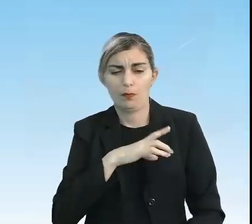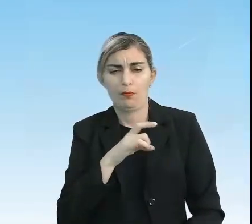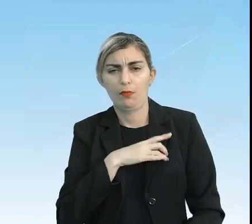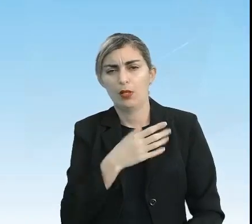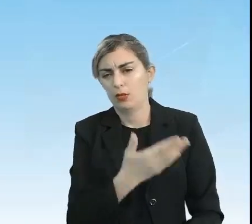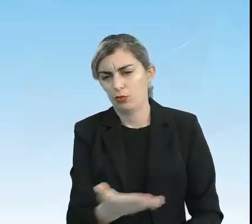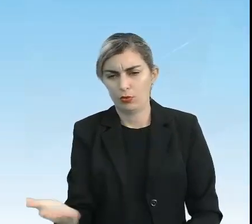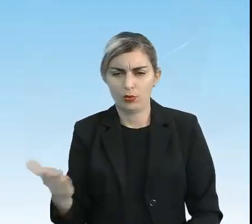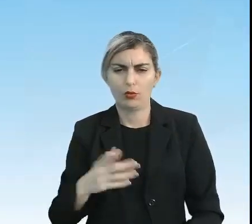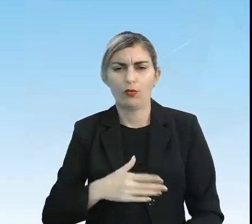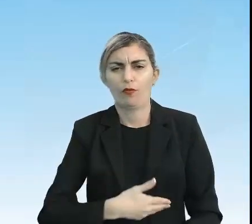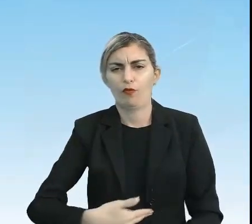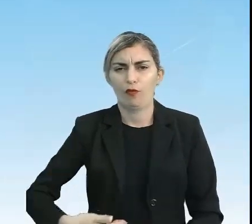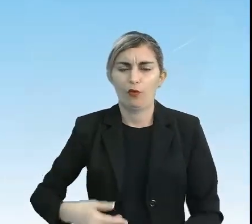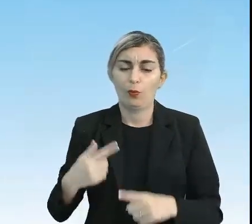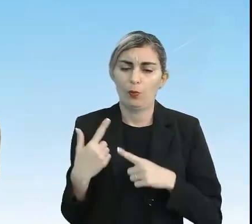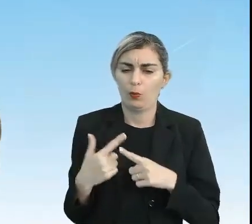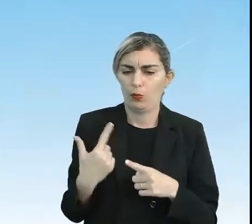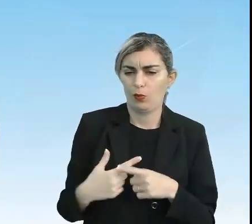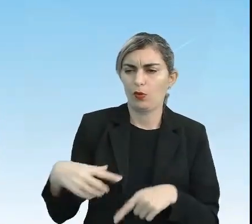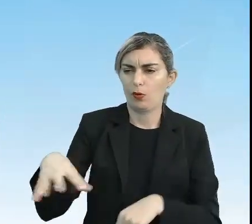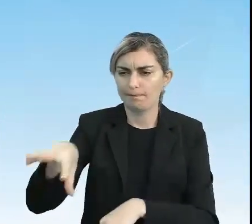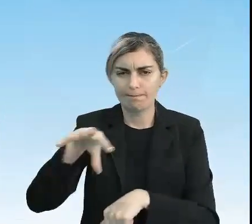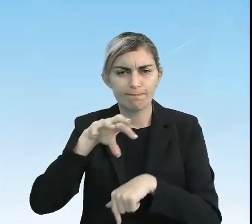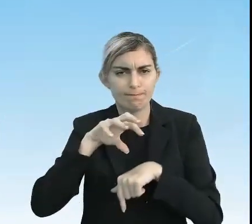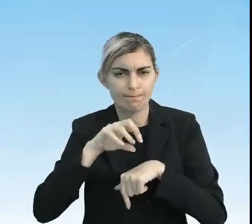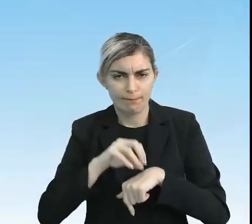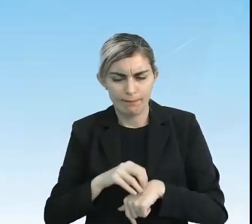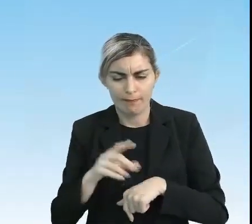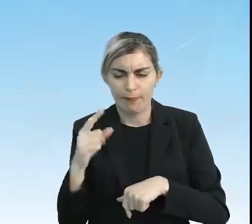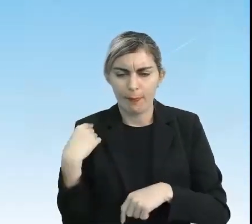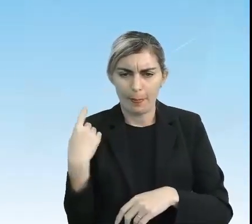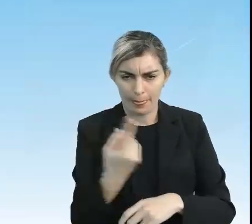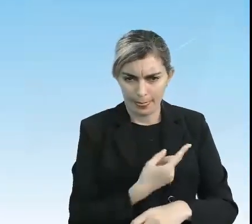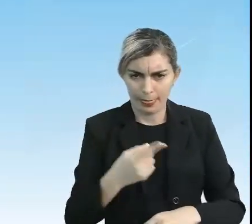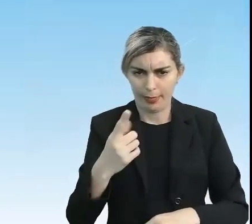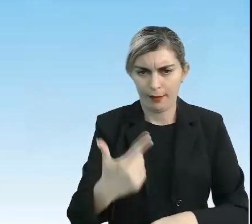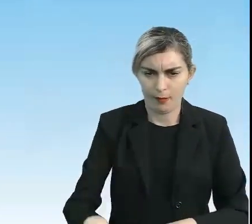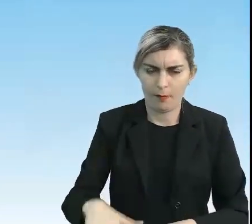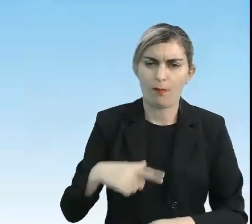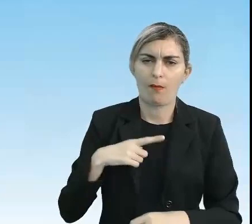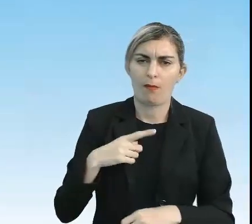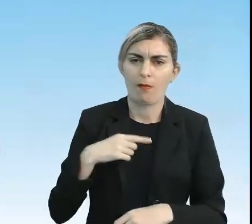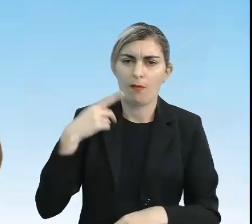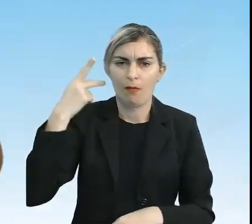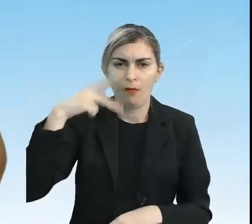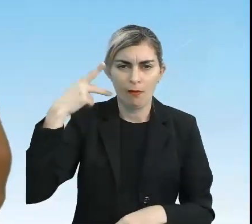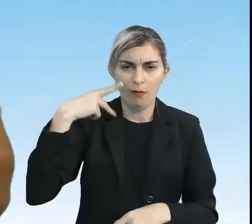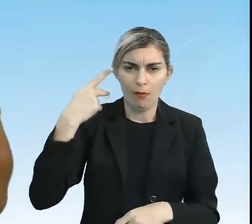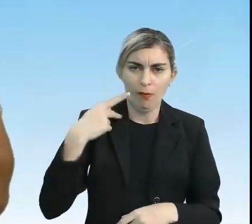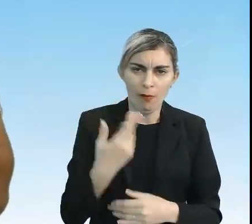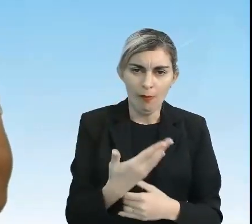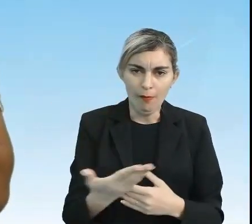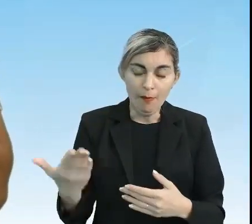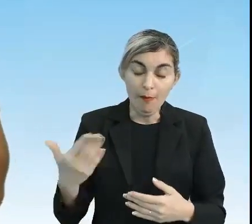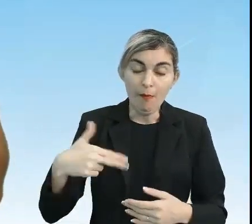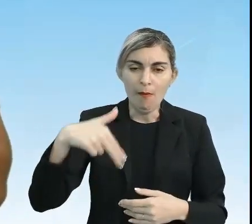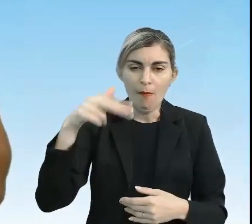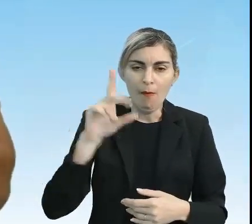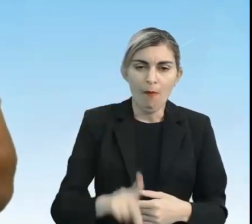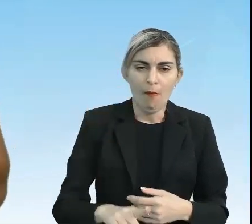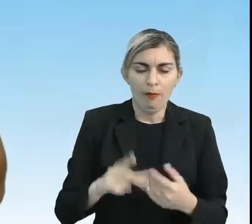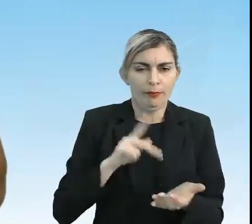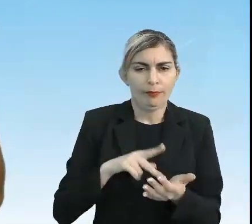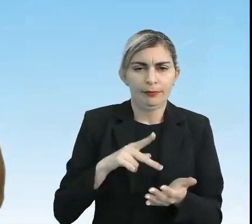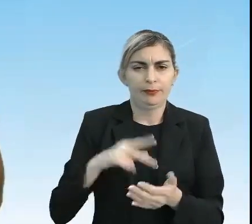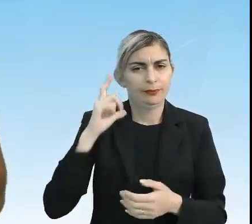tem fome, É, certo? e aí, pegando o Um nosso gancho, né? outro paraibano que se nordestinou, na verdade,